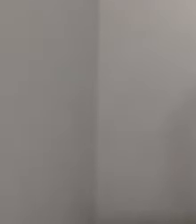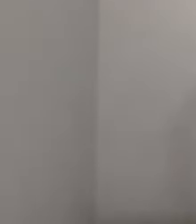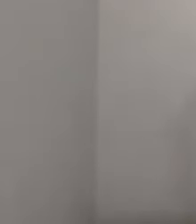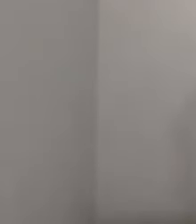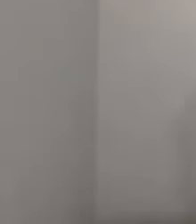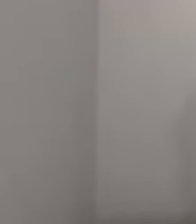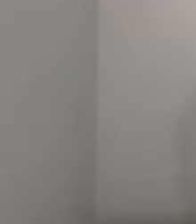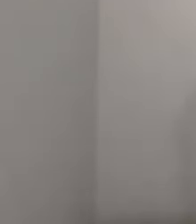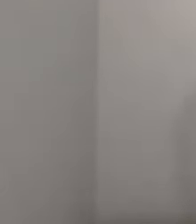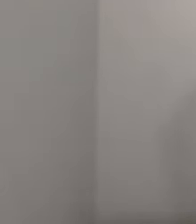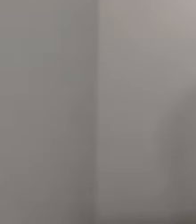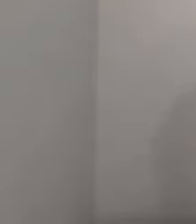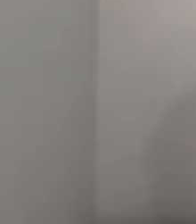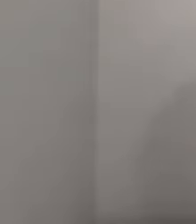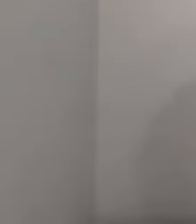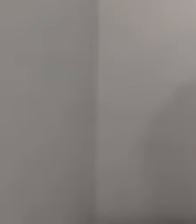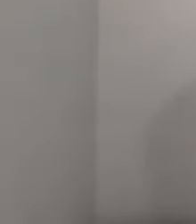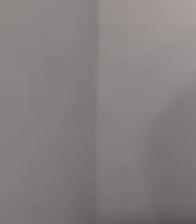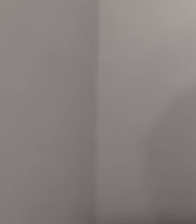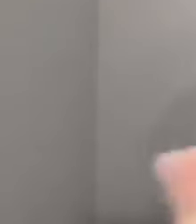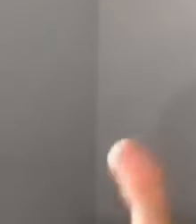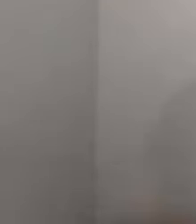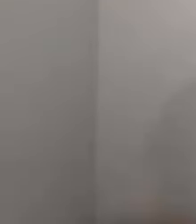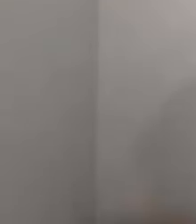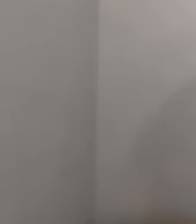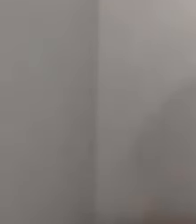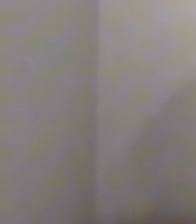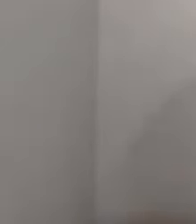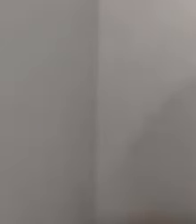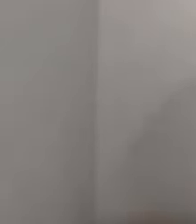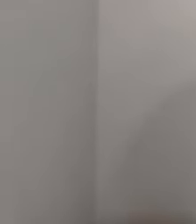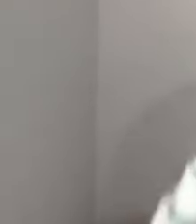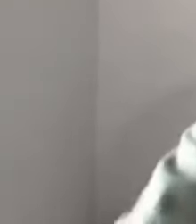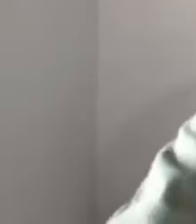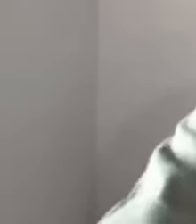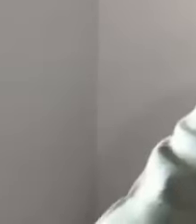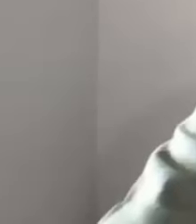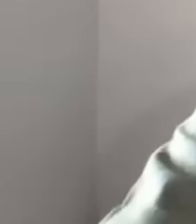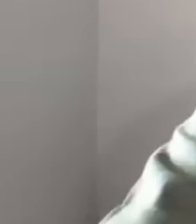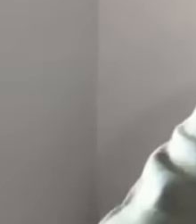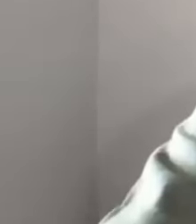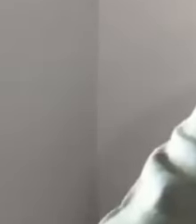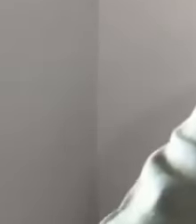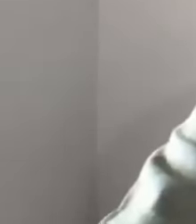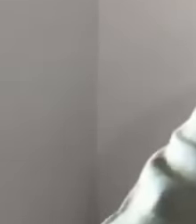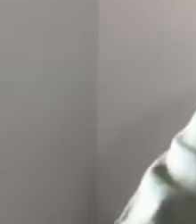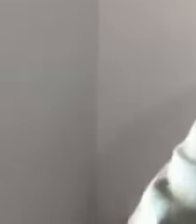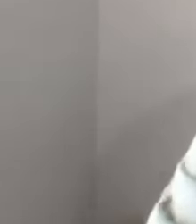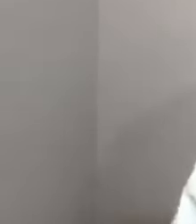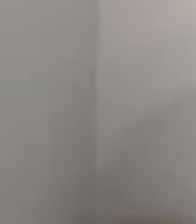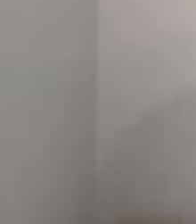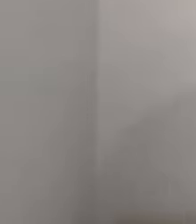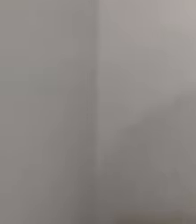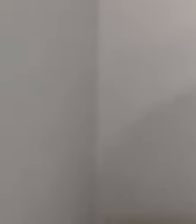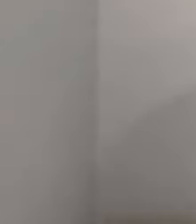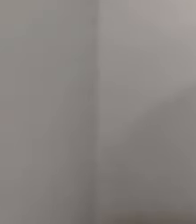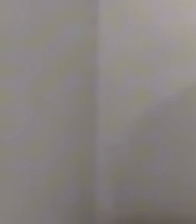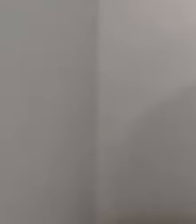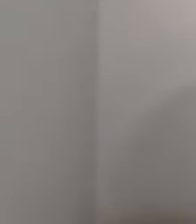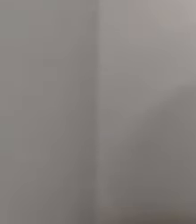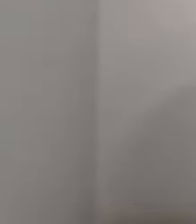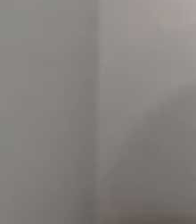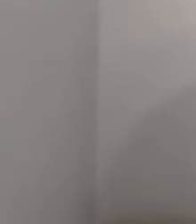entende essa vocação do povo do Senhor aqui na terra. Juliano,